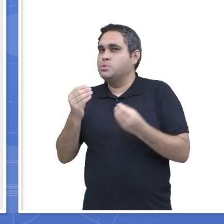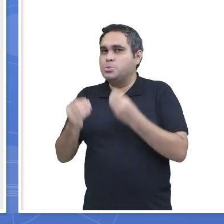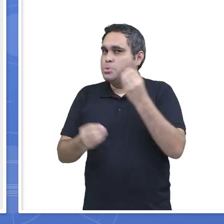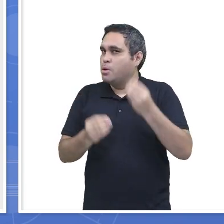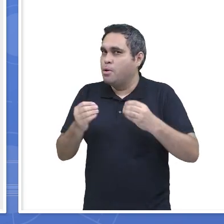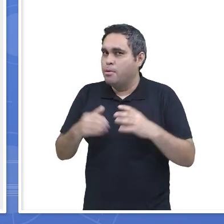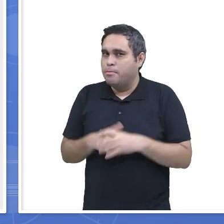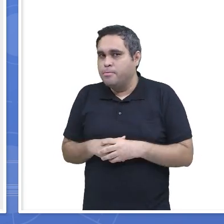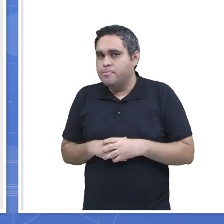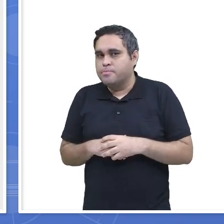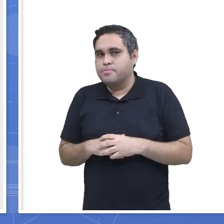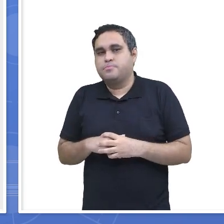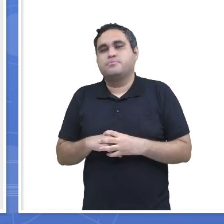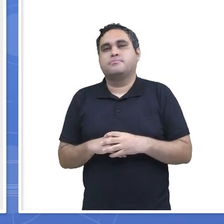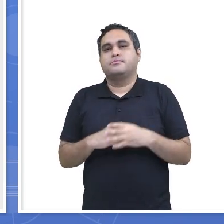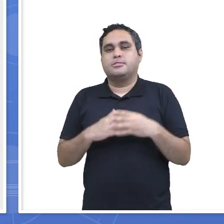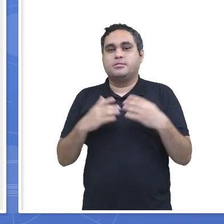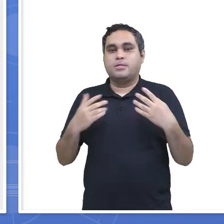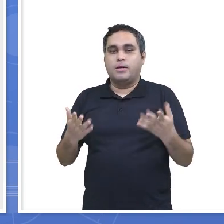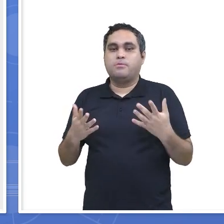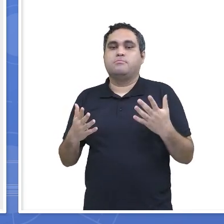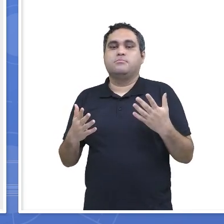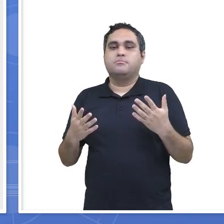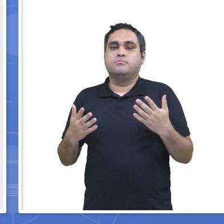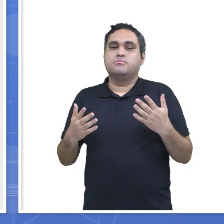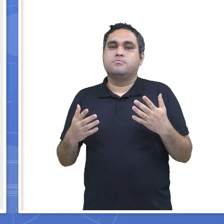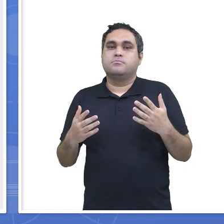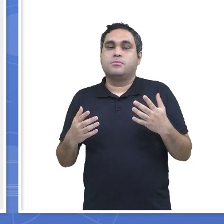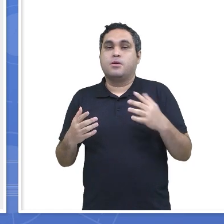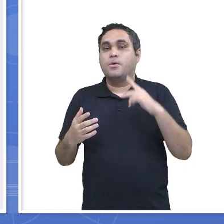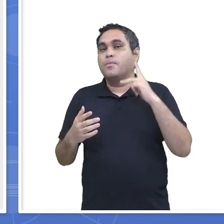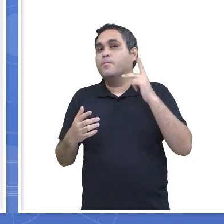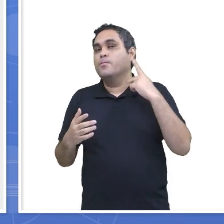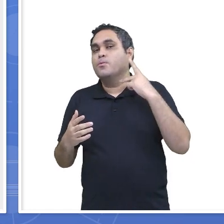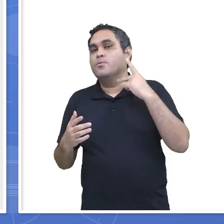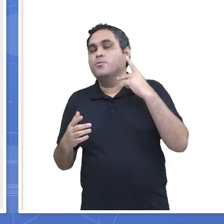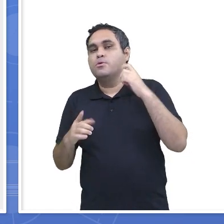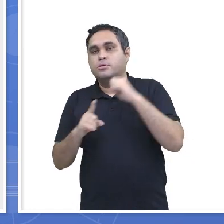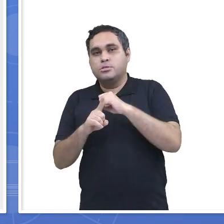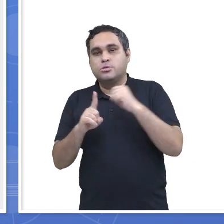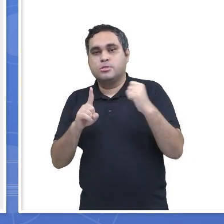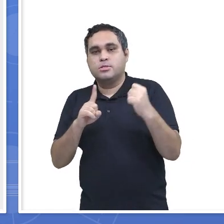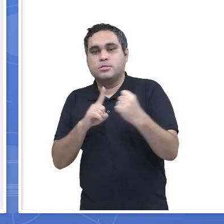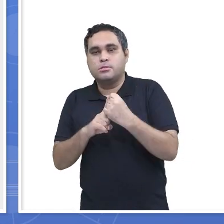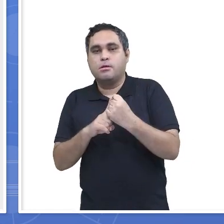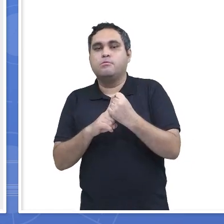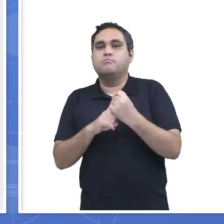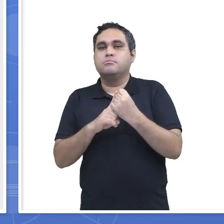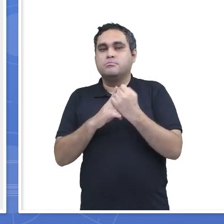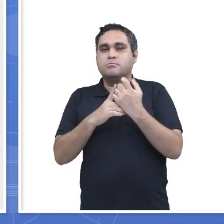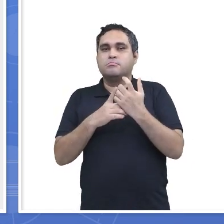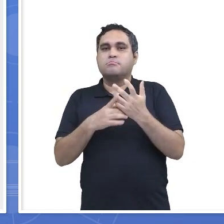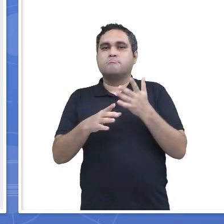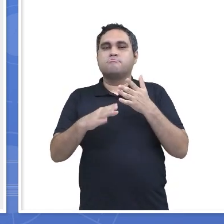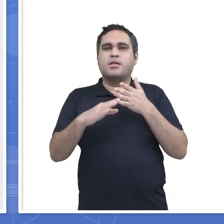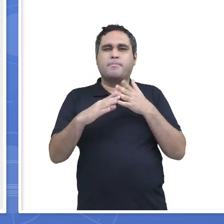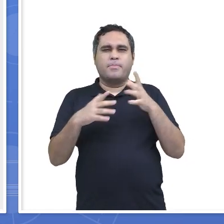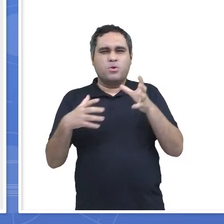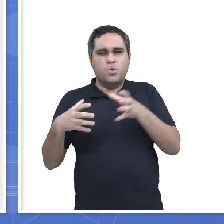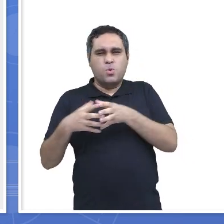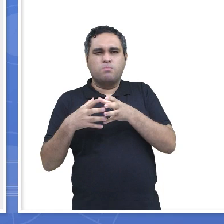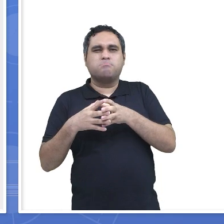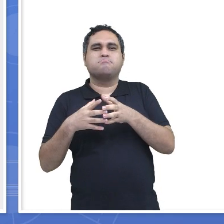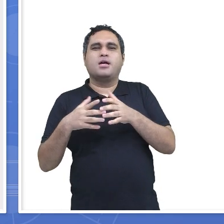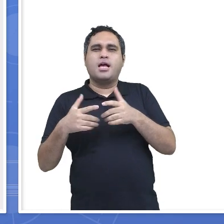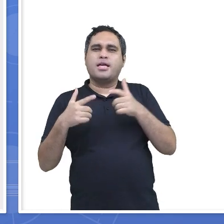uma participação em políticas sociais, numa luta política por mudanças, né,